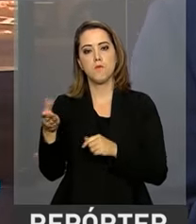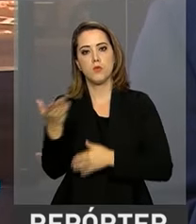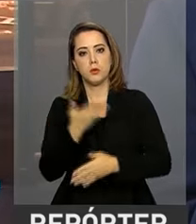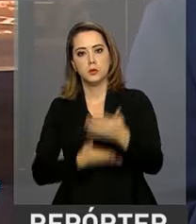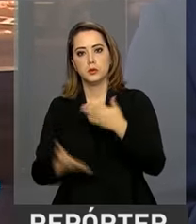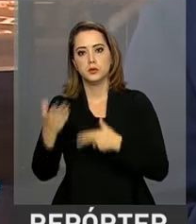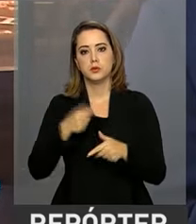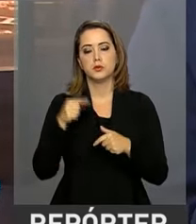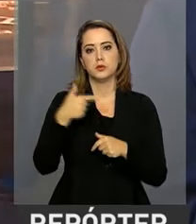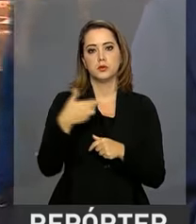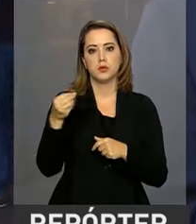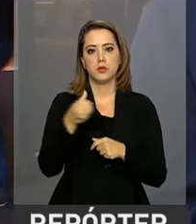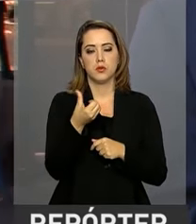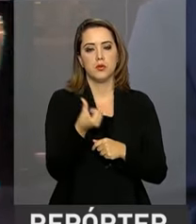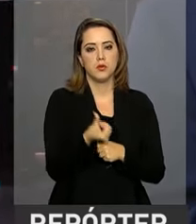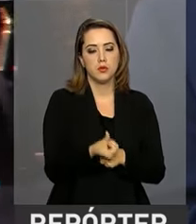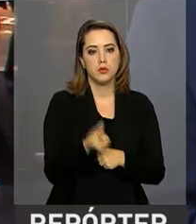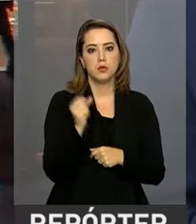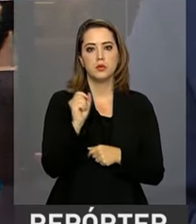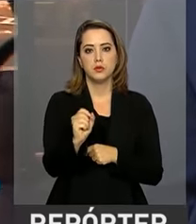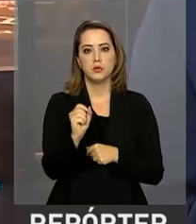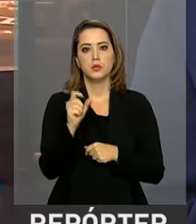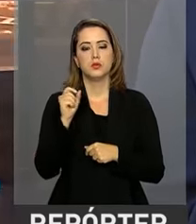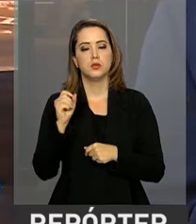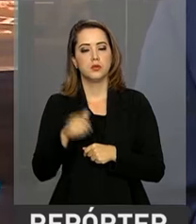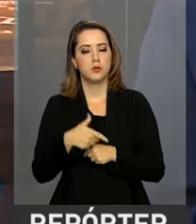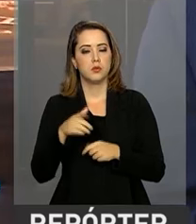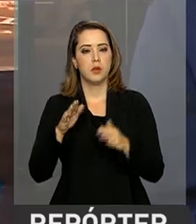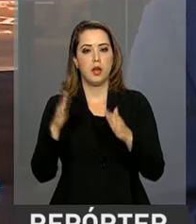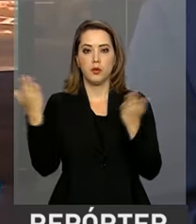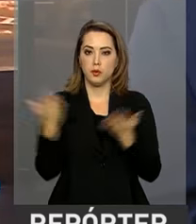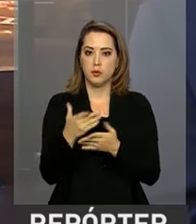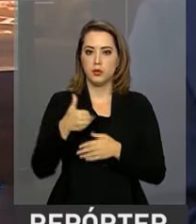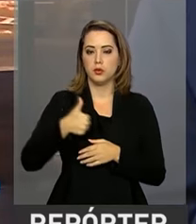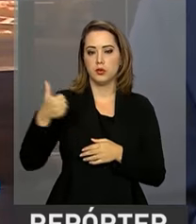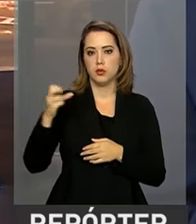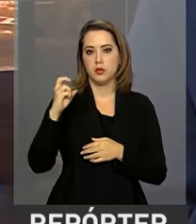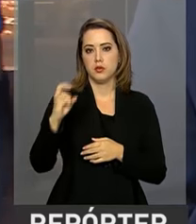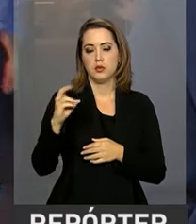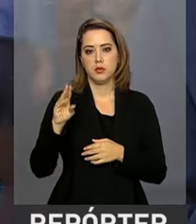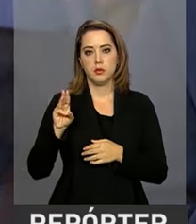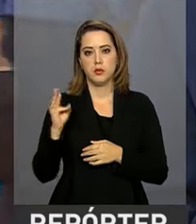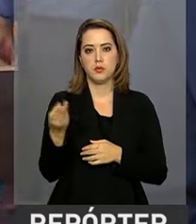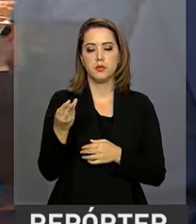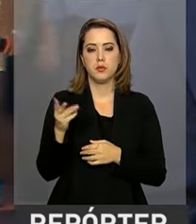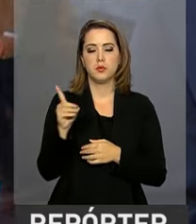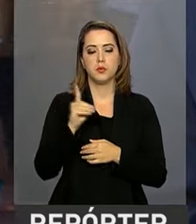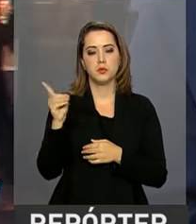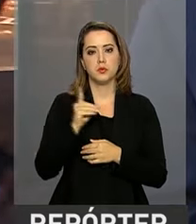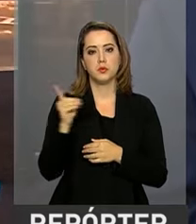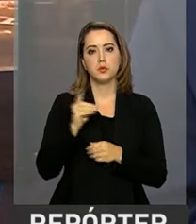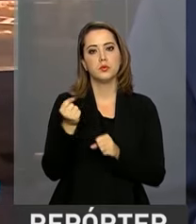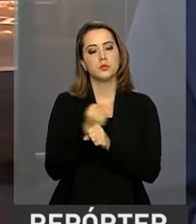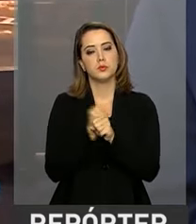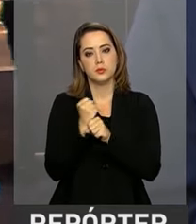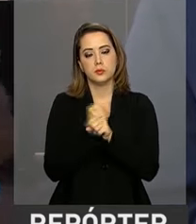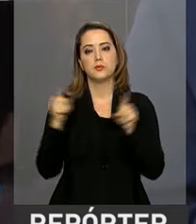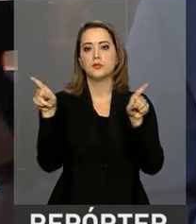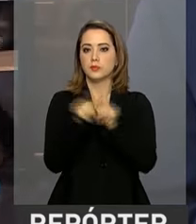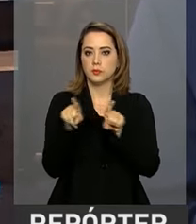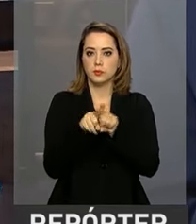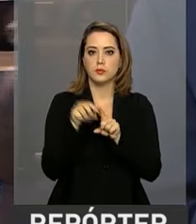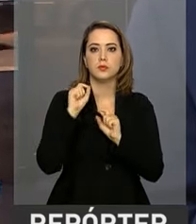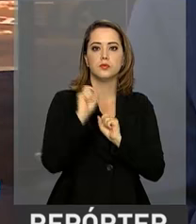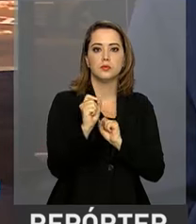para 2016 de 25 bilhões para 15 Bilhões de Dólares no ano o banco central informou ainda que o